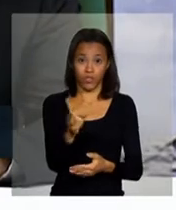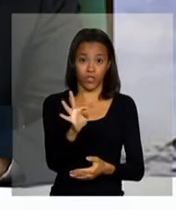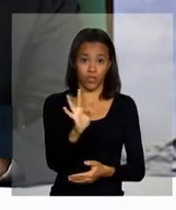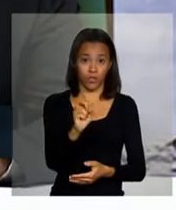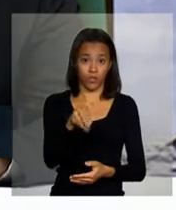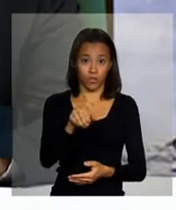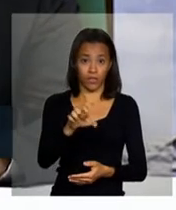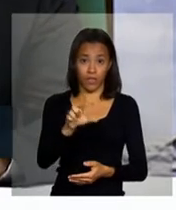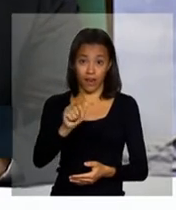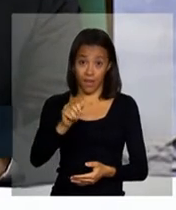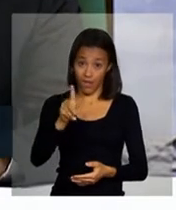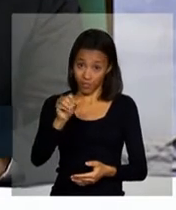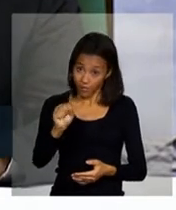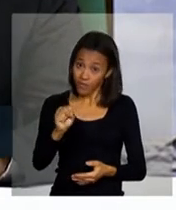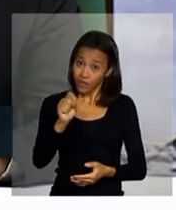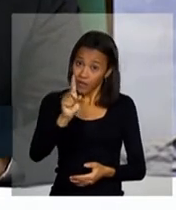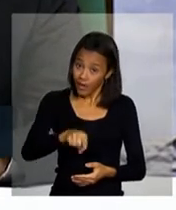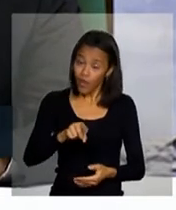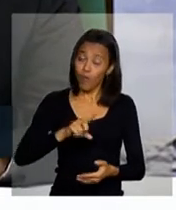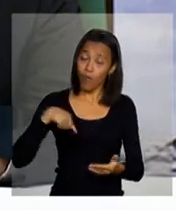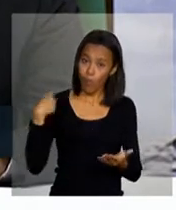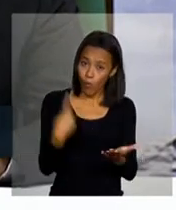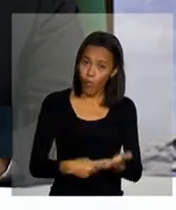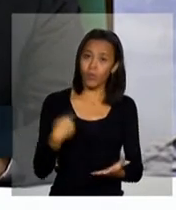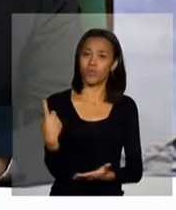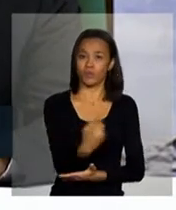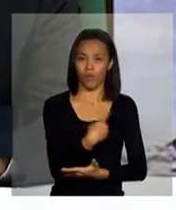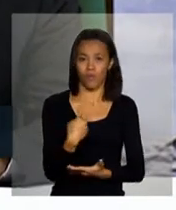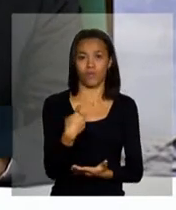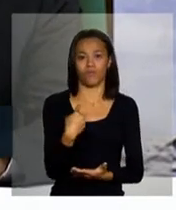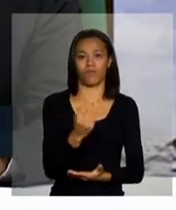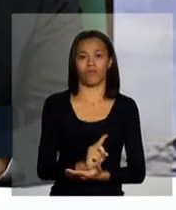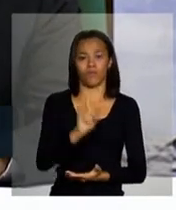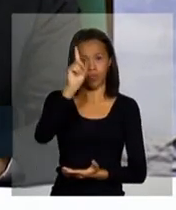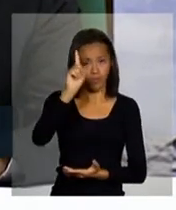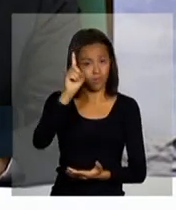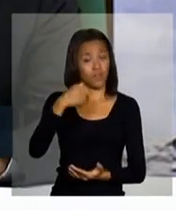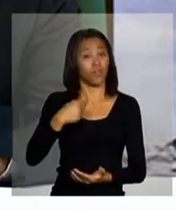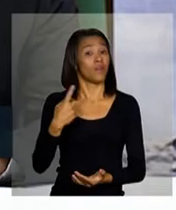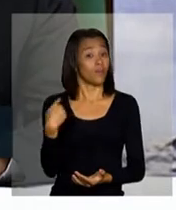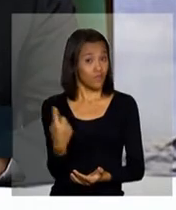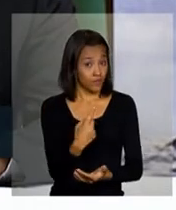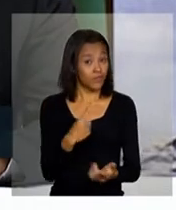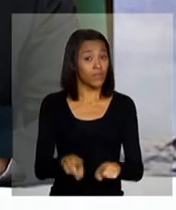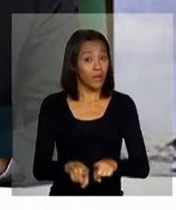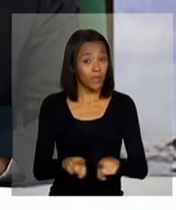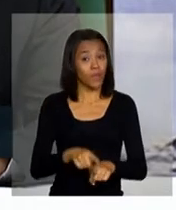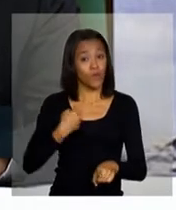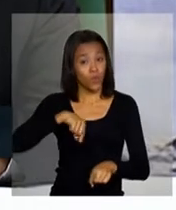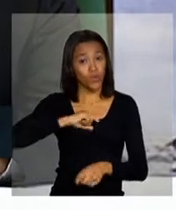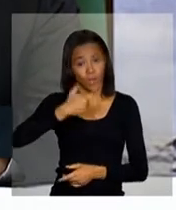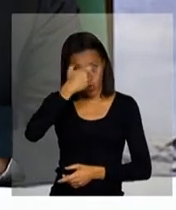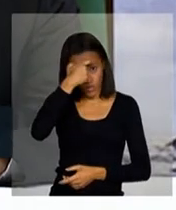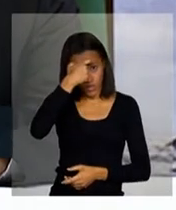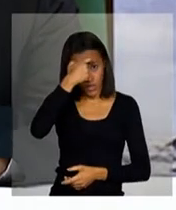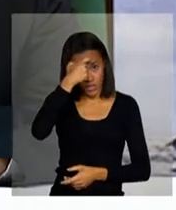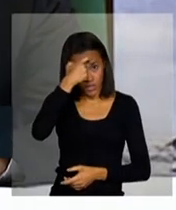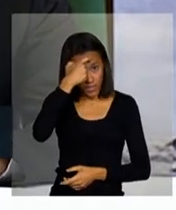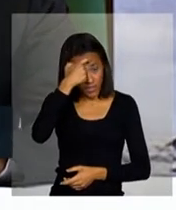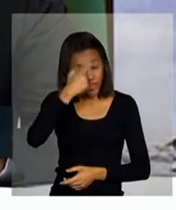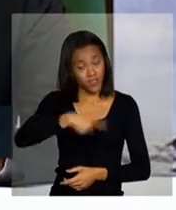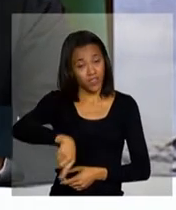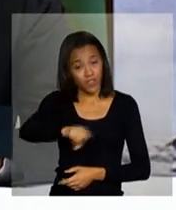que é um compromisso nosso com Deus, com a nossa consciência, com a fome do